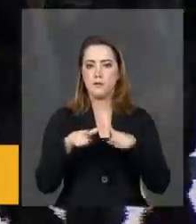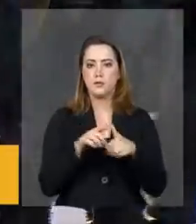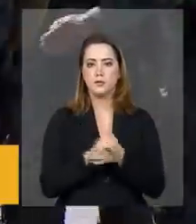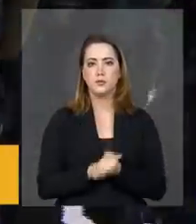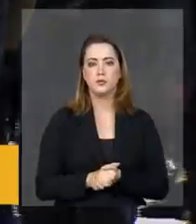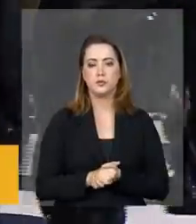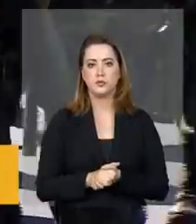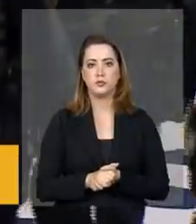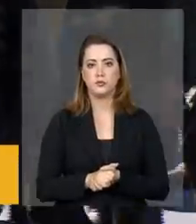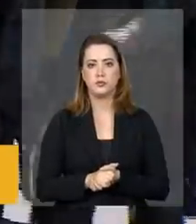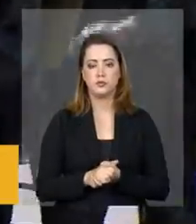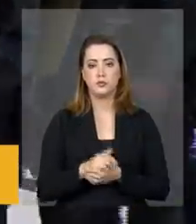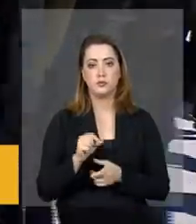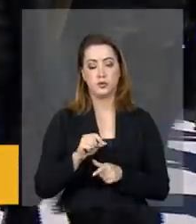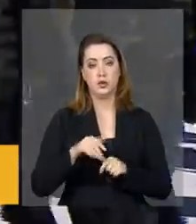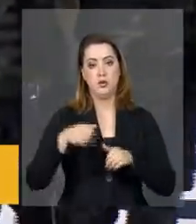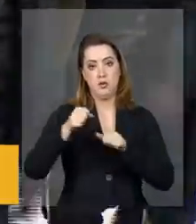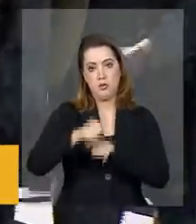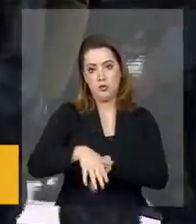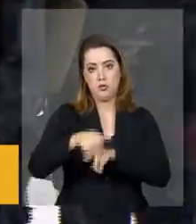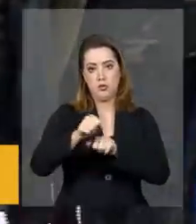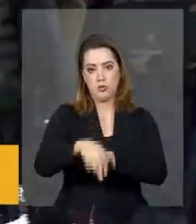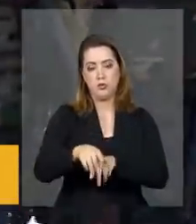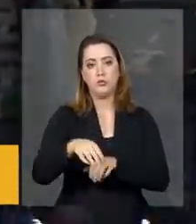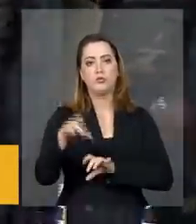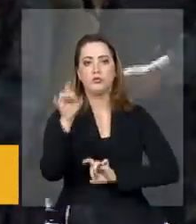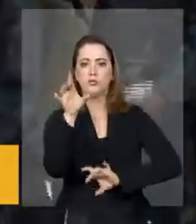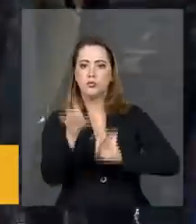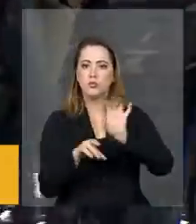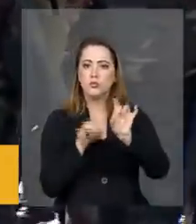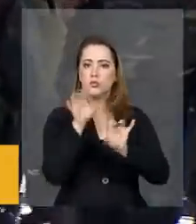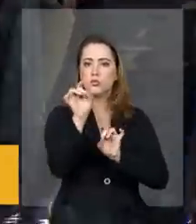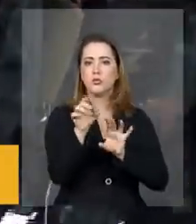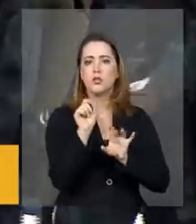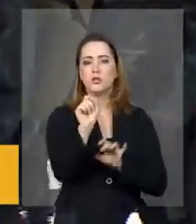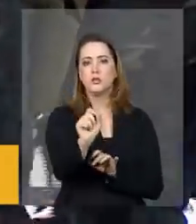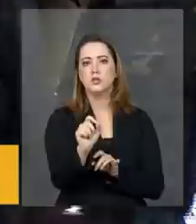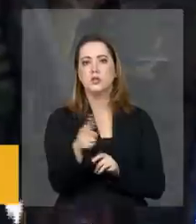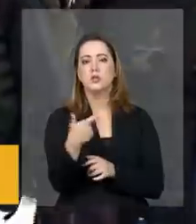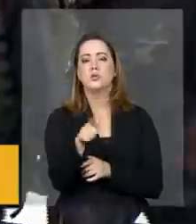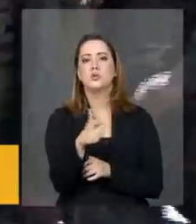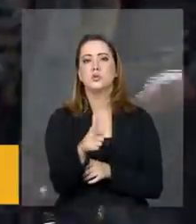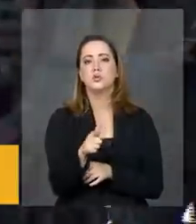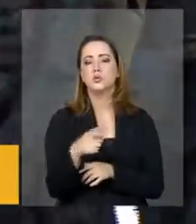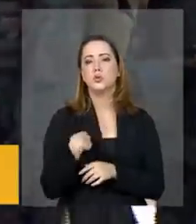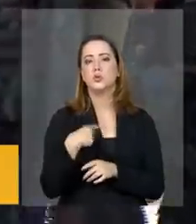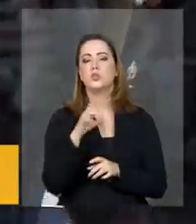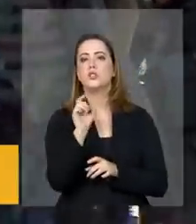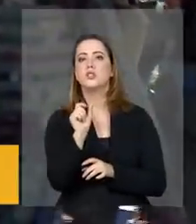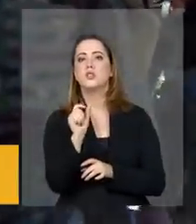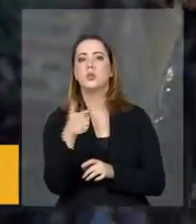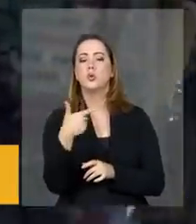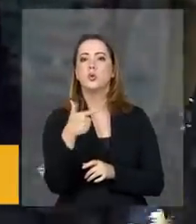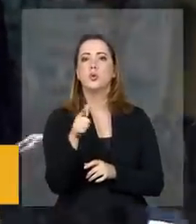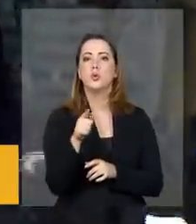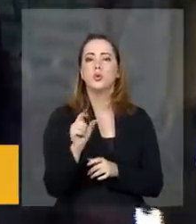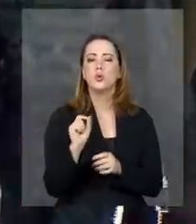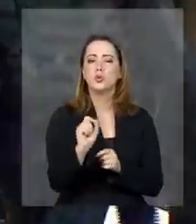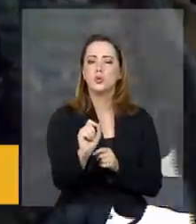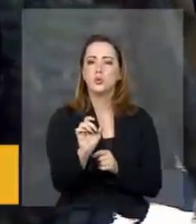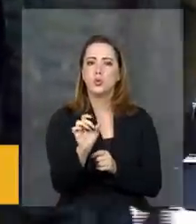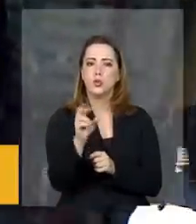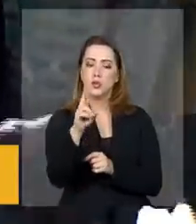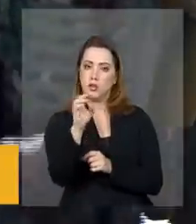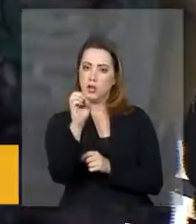Que é uma força, que é uma tropa especializadíssima. Especializadíssima, não tem assim o que se chama de recrutas, de conscrita, é